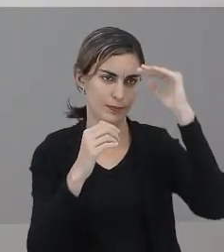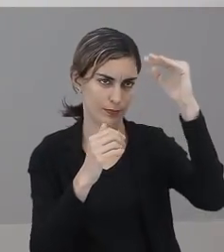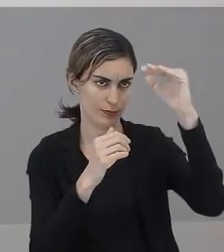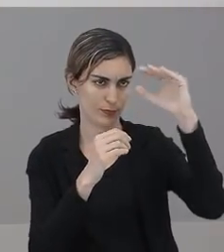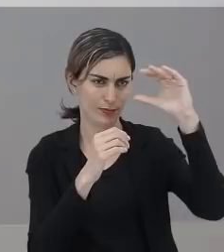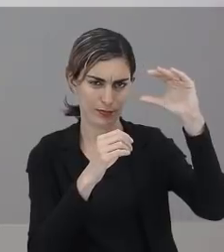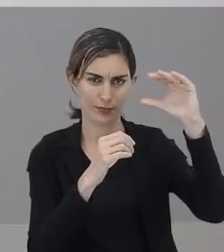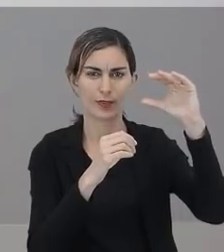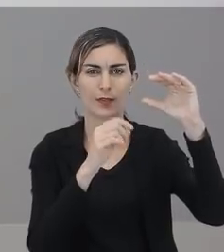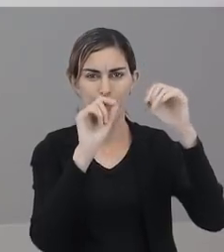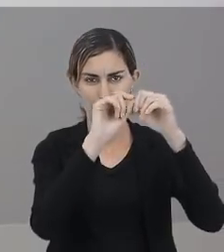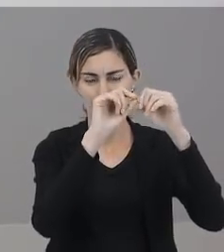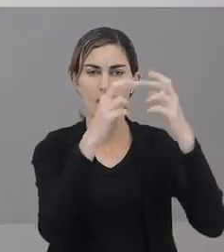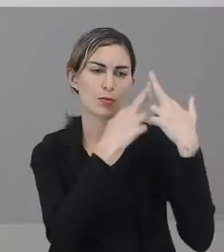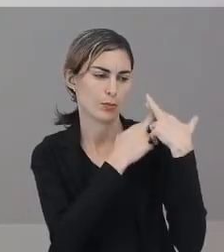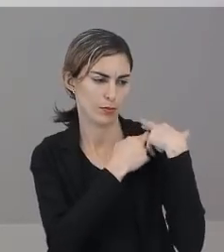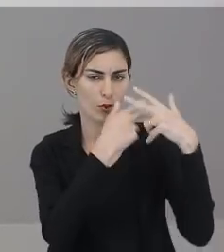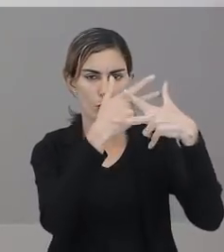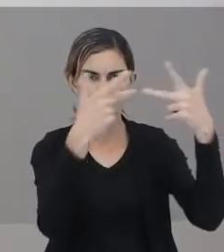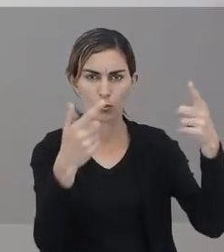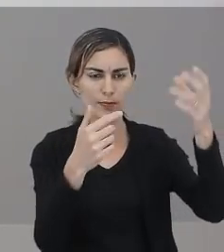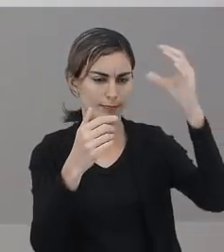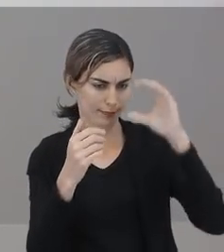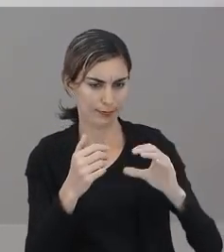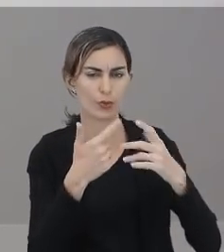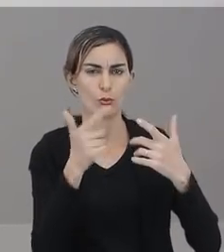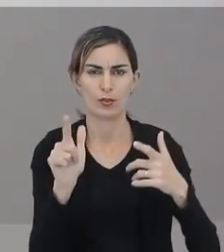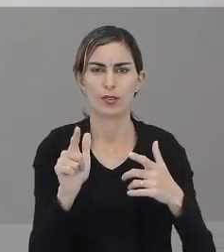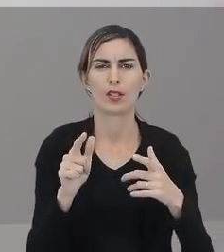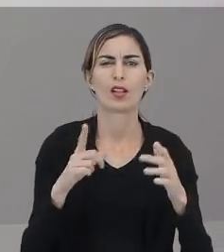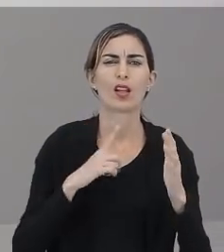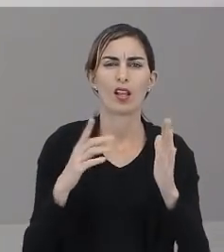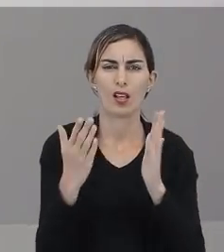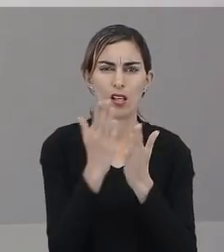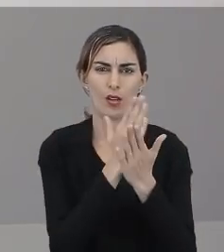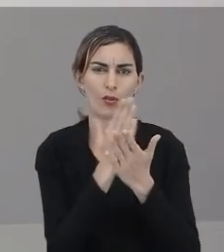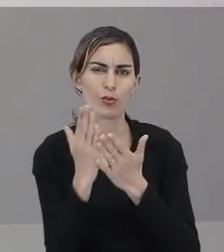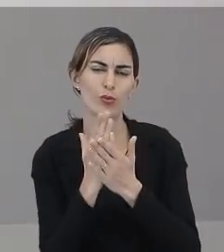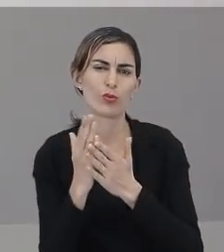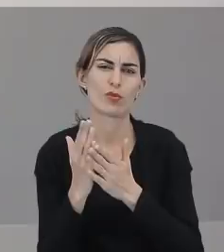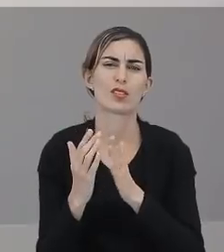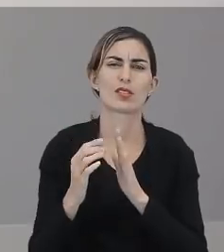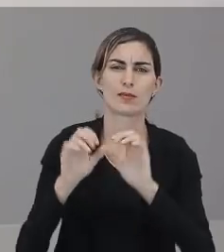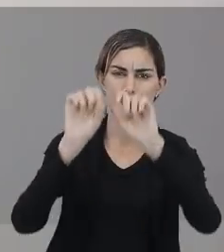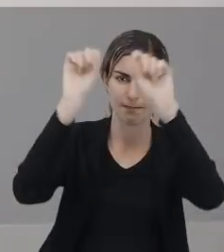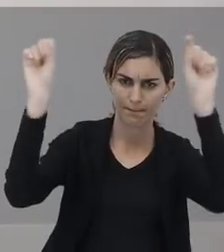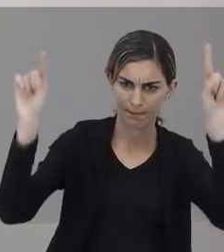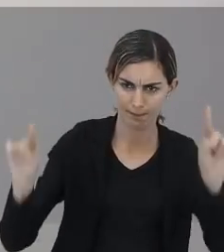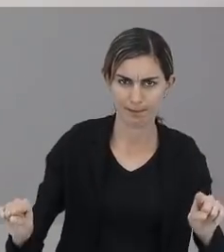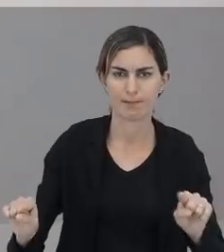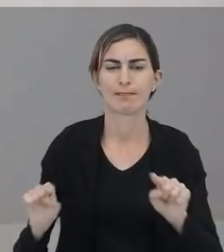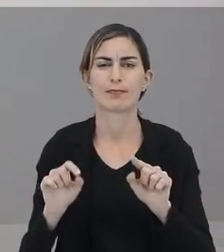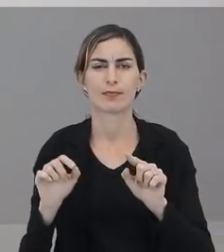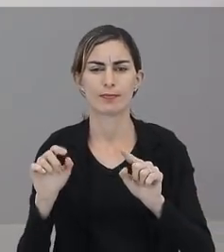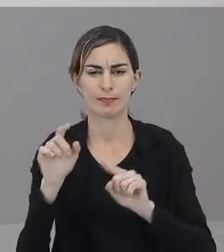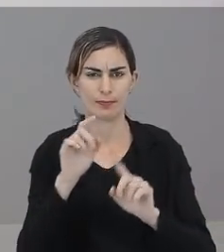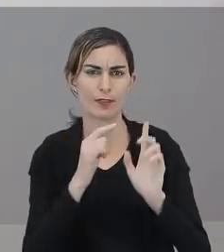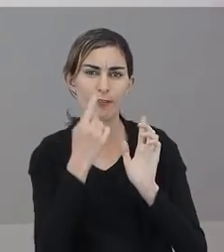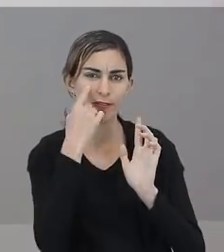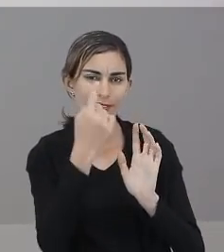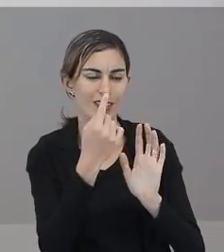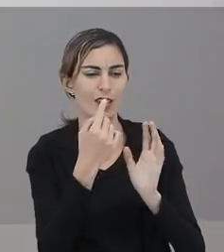outra. Temos alguns tipos de estruturas de controle, então vamos ver cada